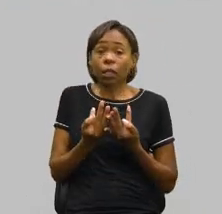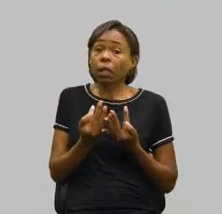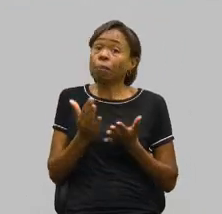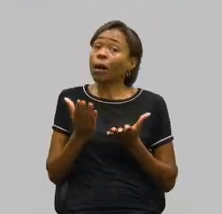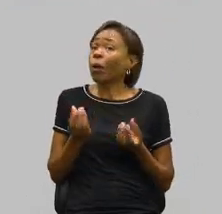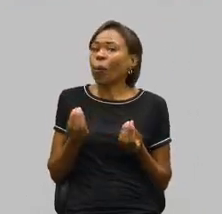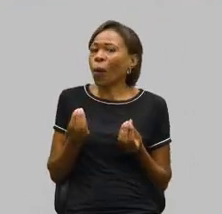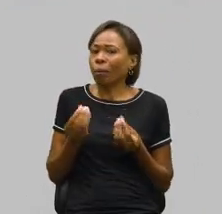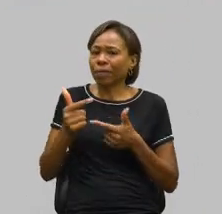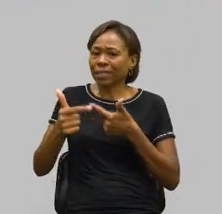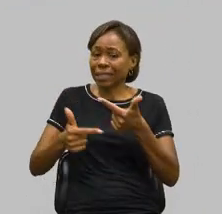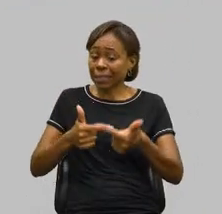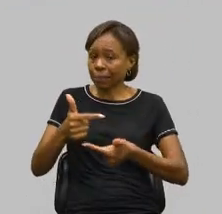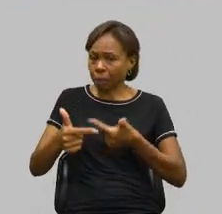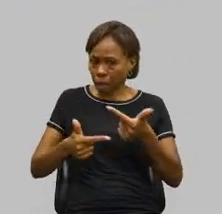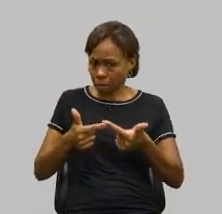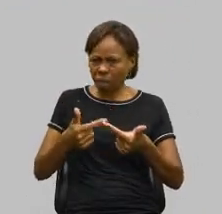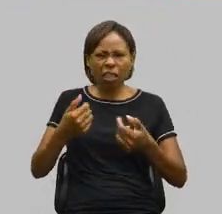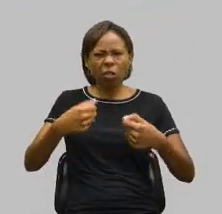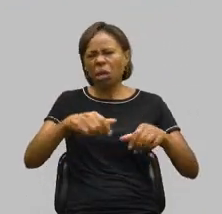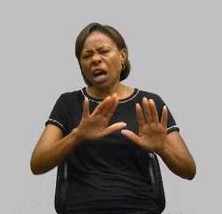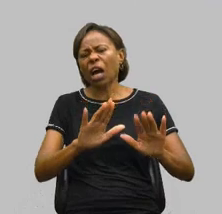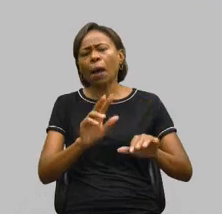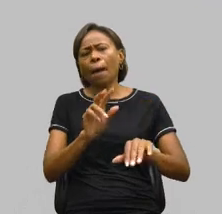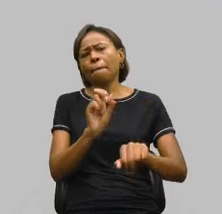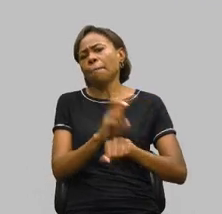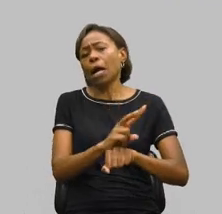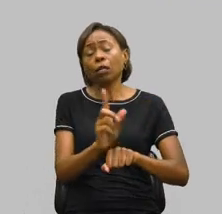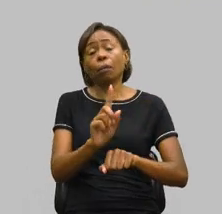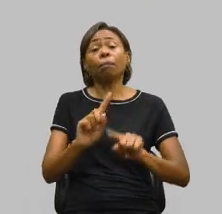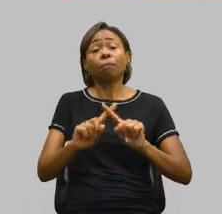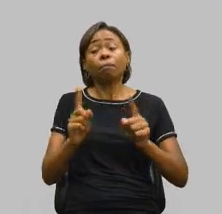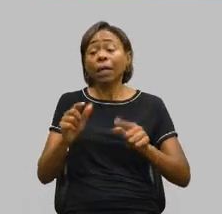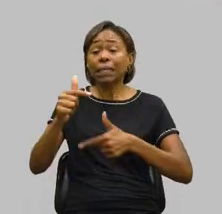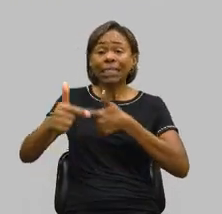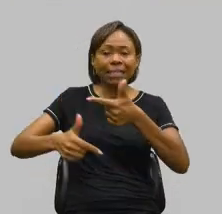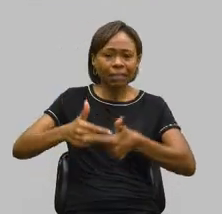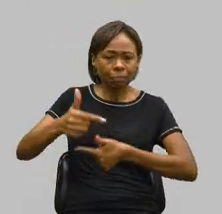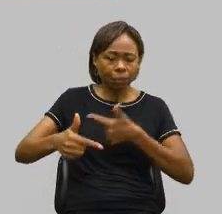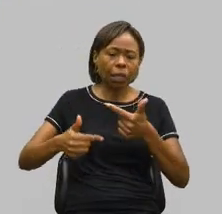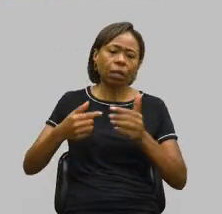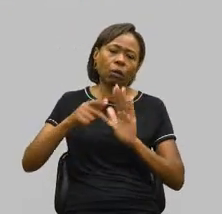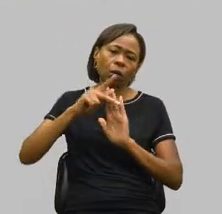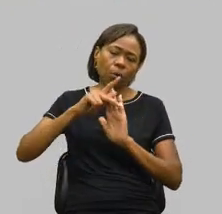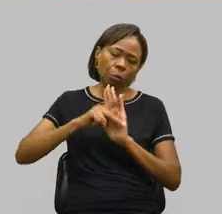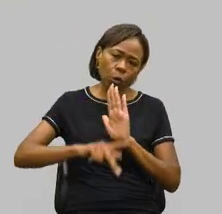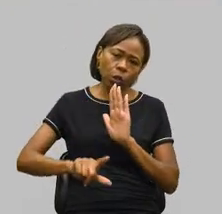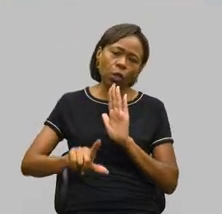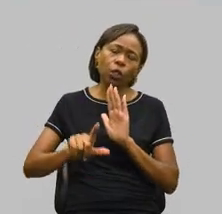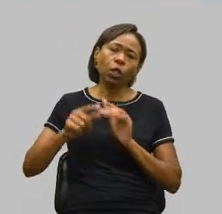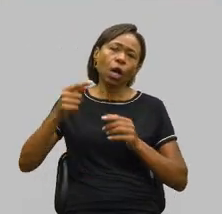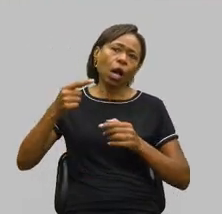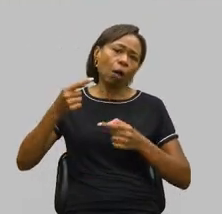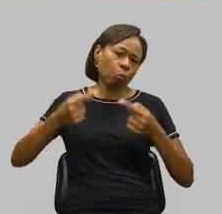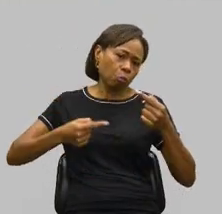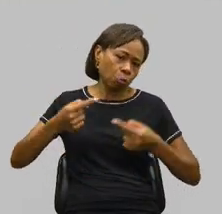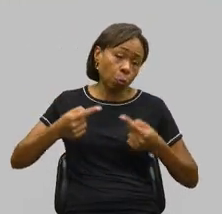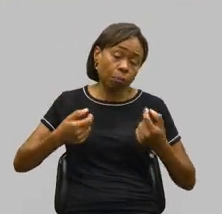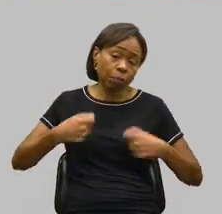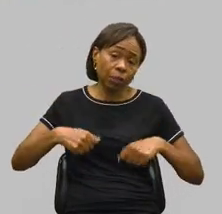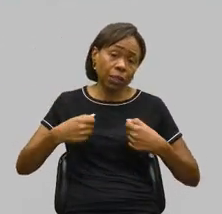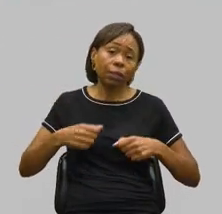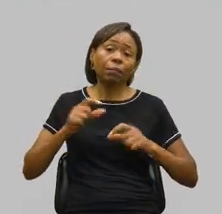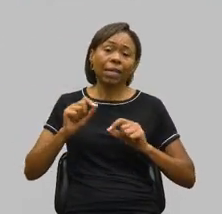ela tem um emprego é quando ela trabalha então nós precisamos desenvolver políticas públicas no estado para desenvolver o empreendedorismo desenvolver também